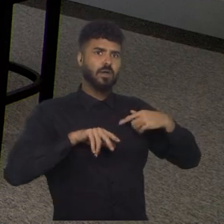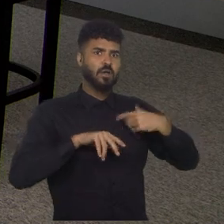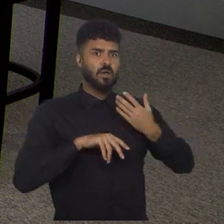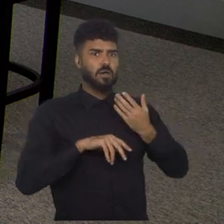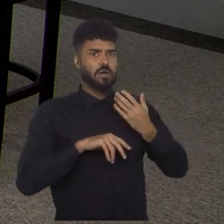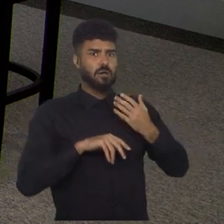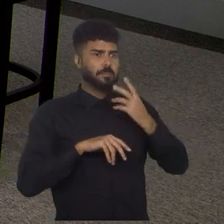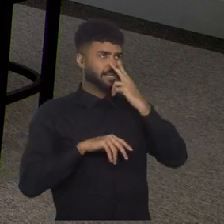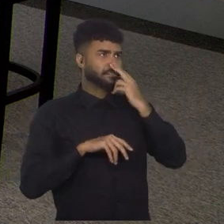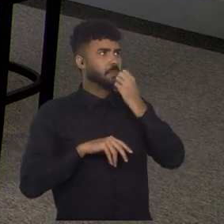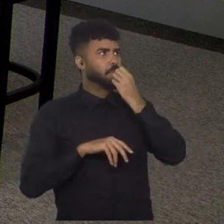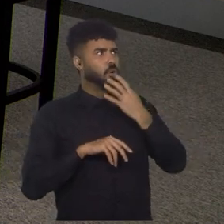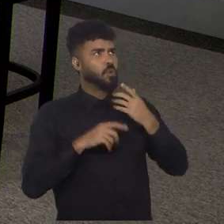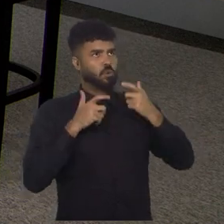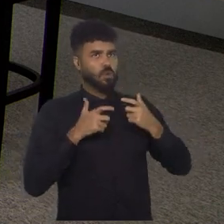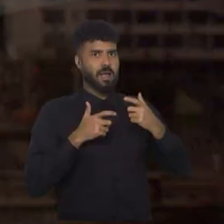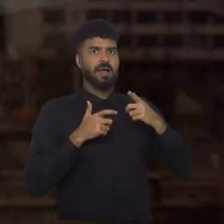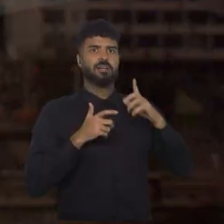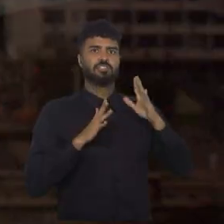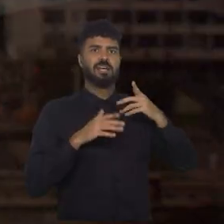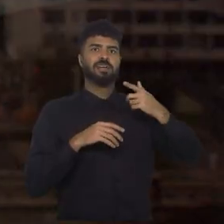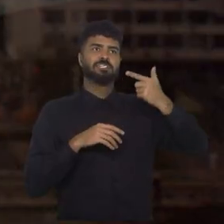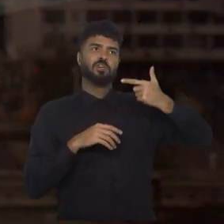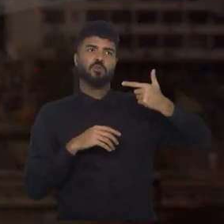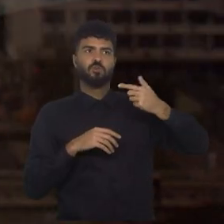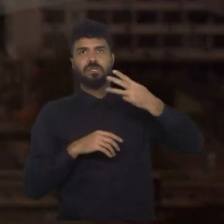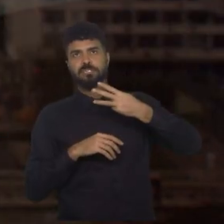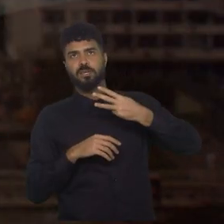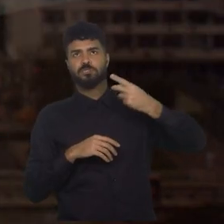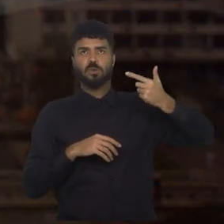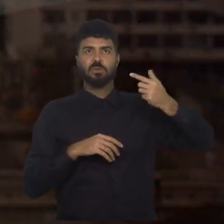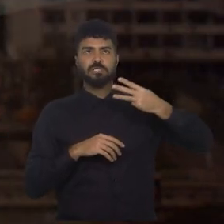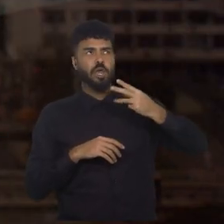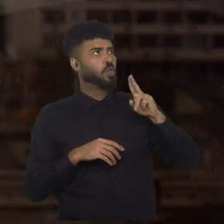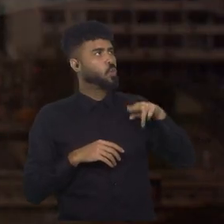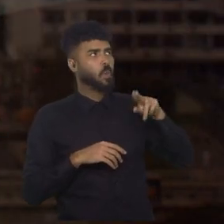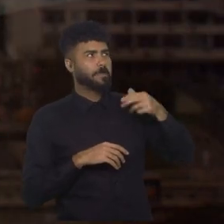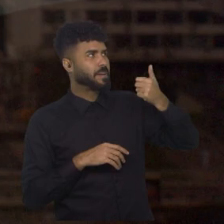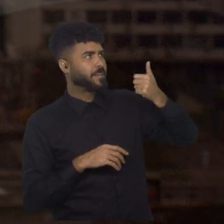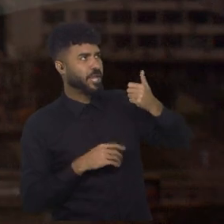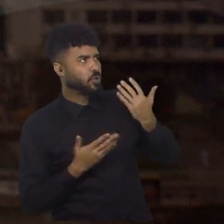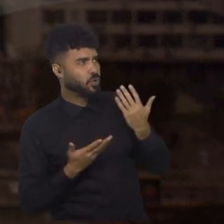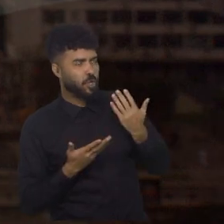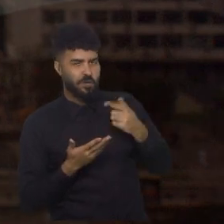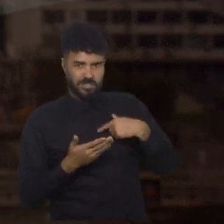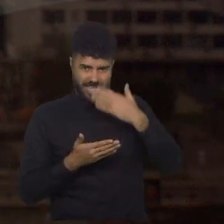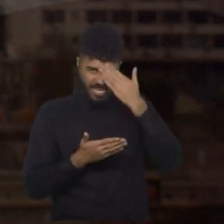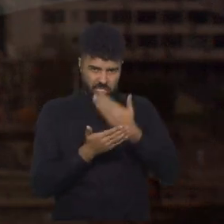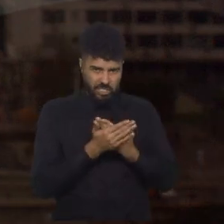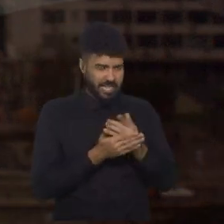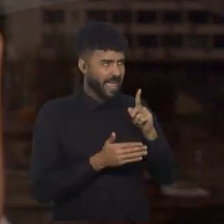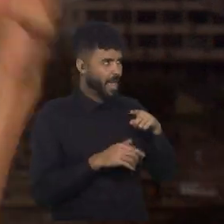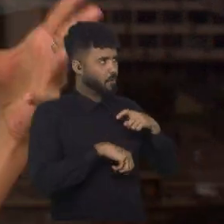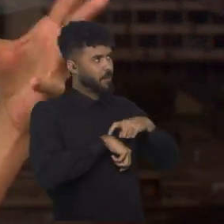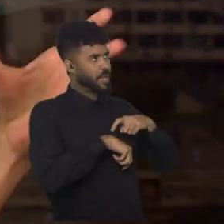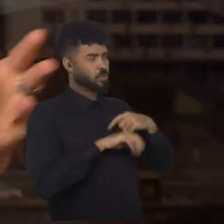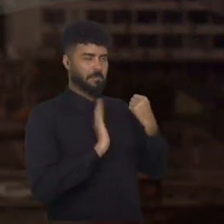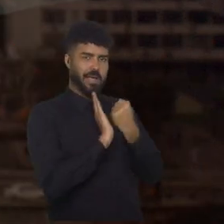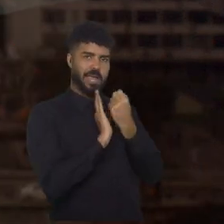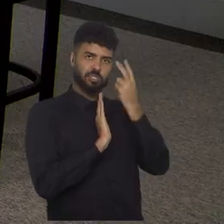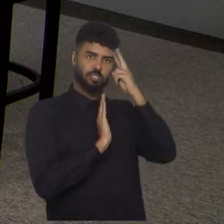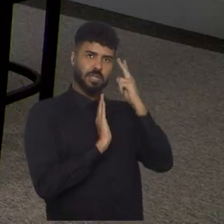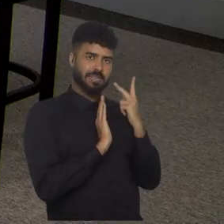lugares no pódio, mas nunca o primeiro, né? E aí, será que é essa Copa que entraria na história